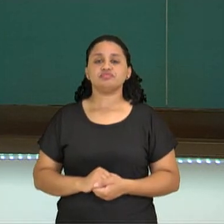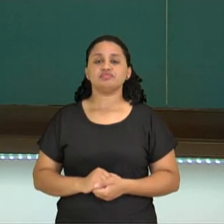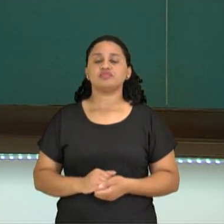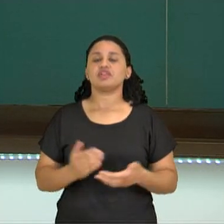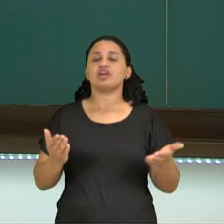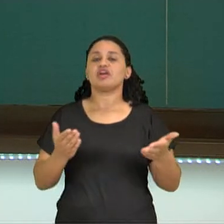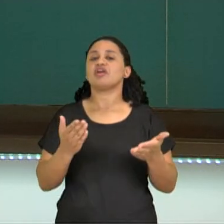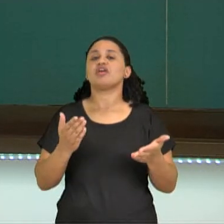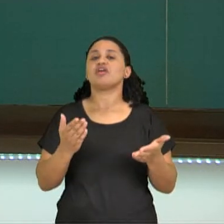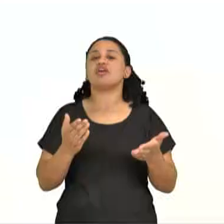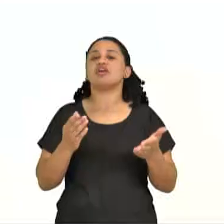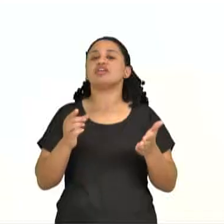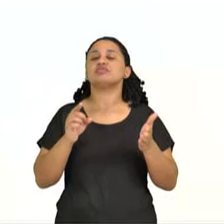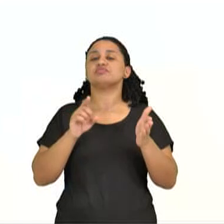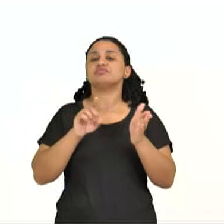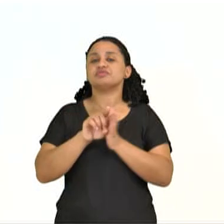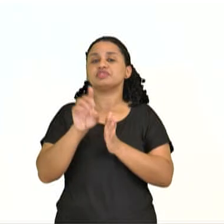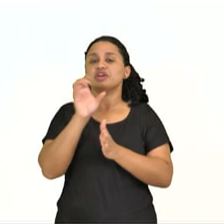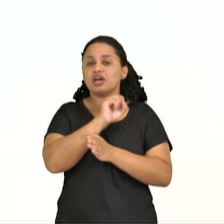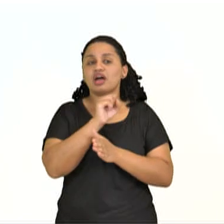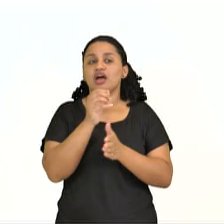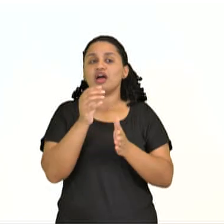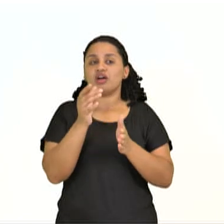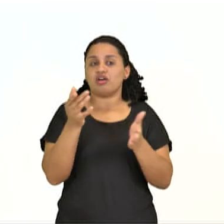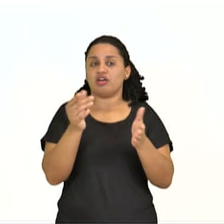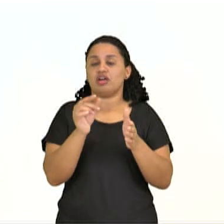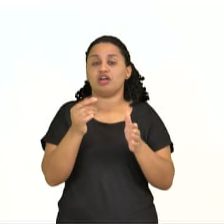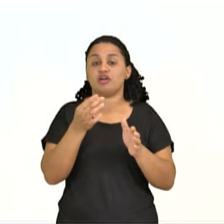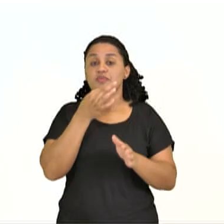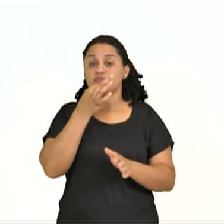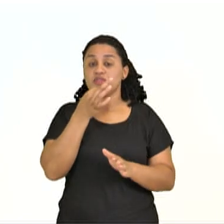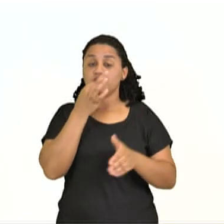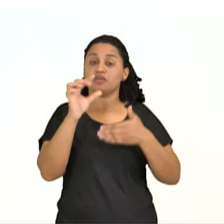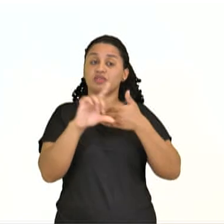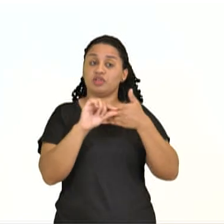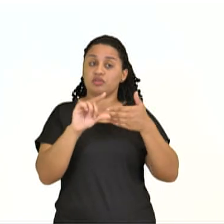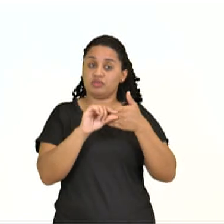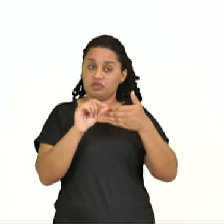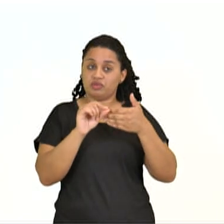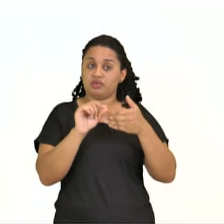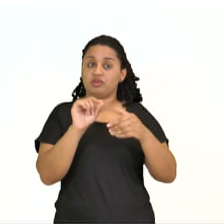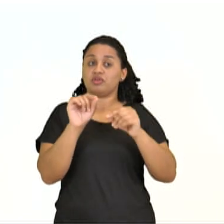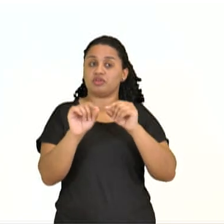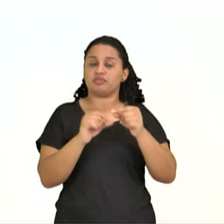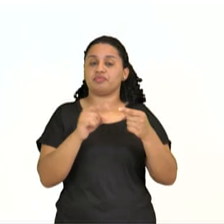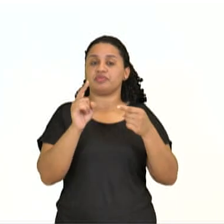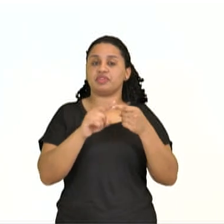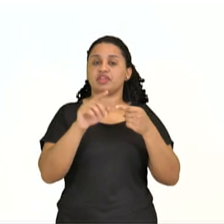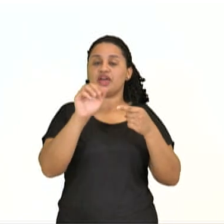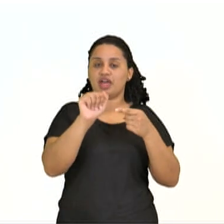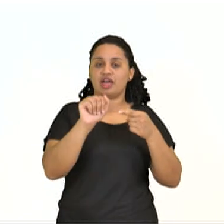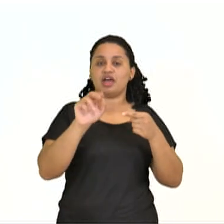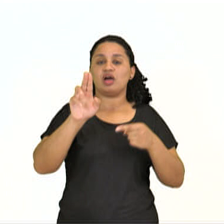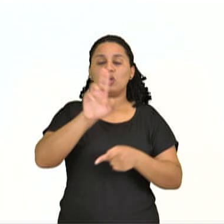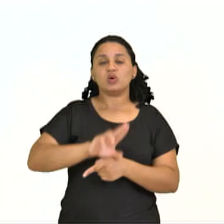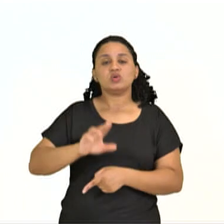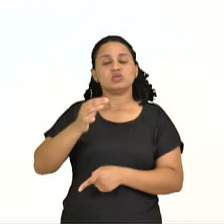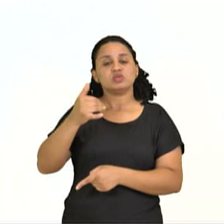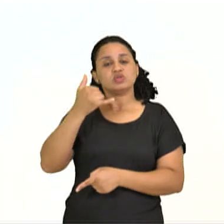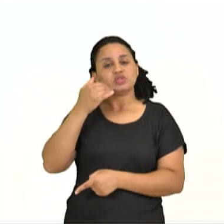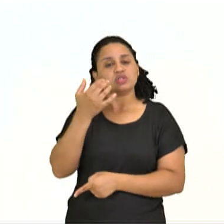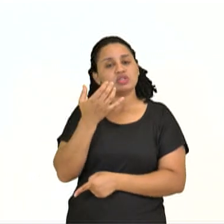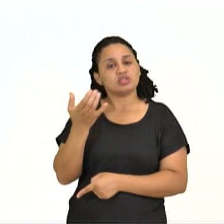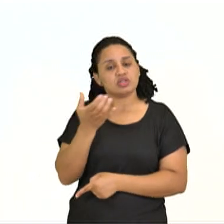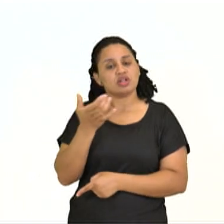Há uma opinião da autora em, vamos ver quem responde essa. Alternativa A, o uso do celular é considerado